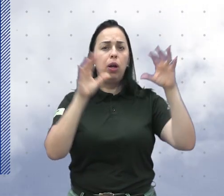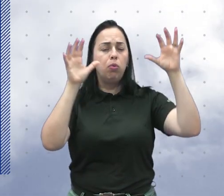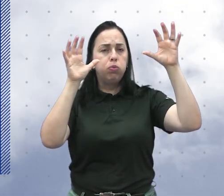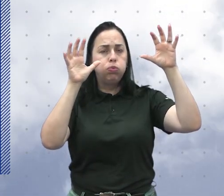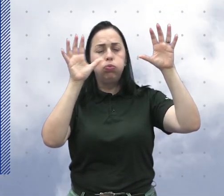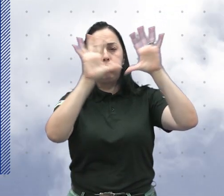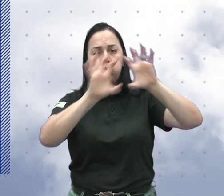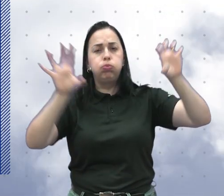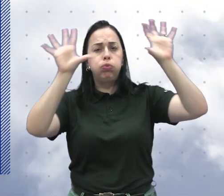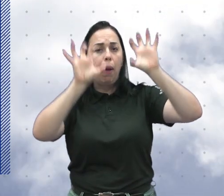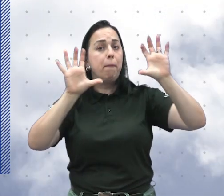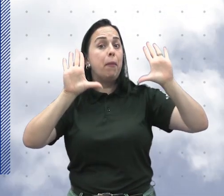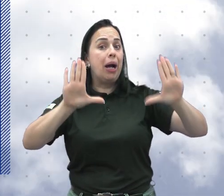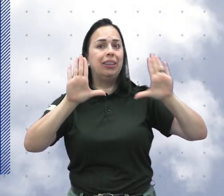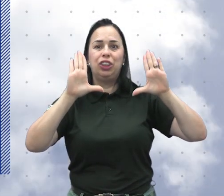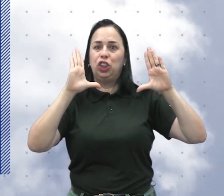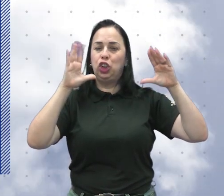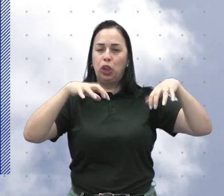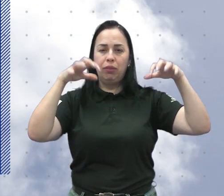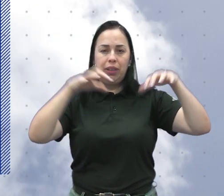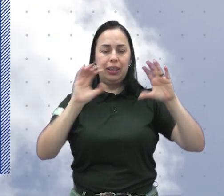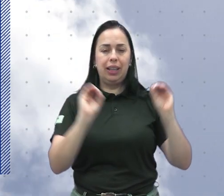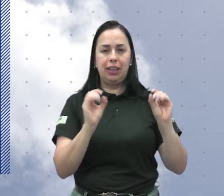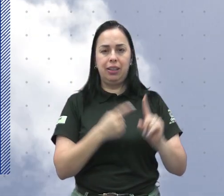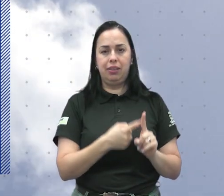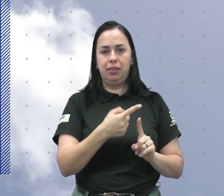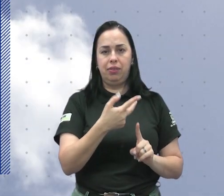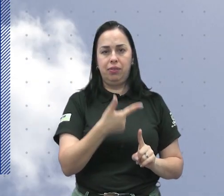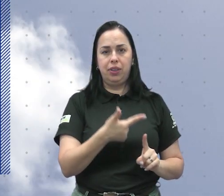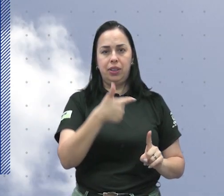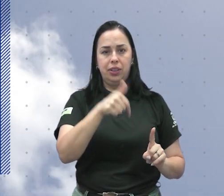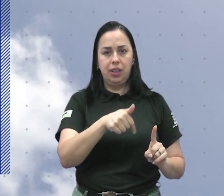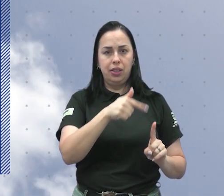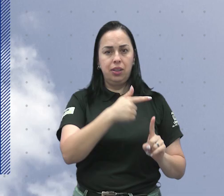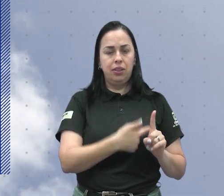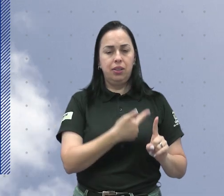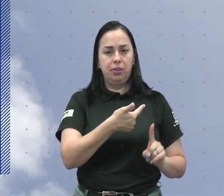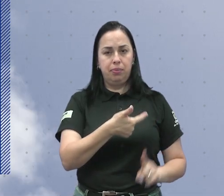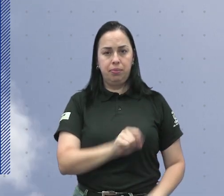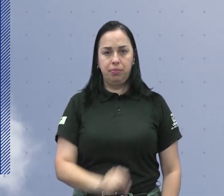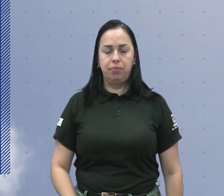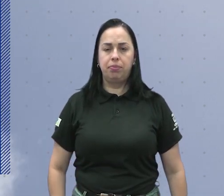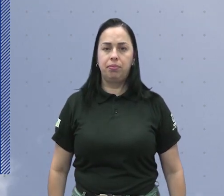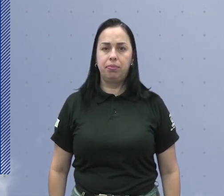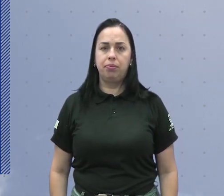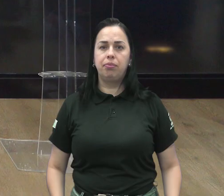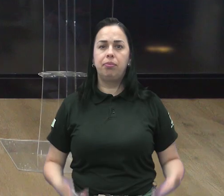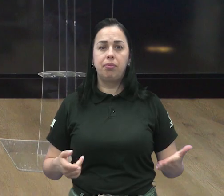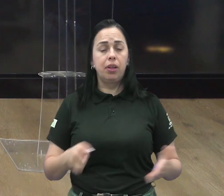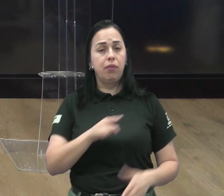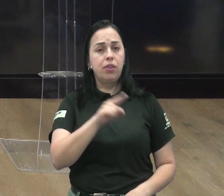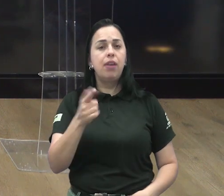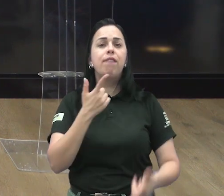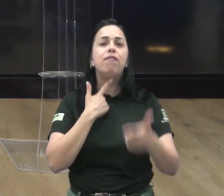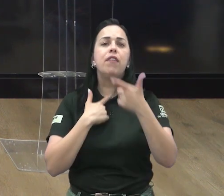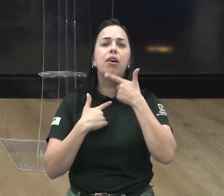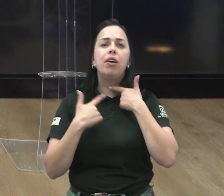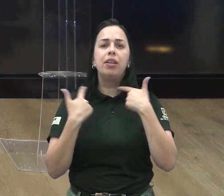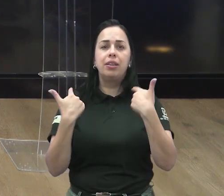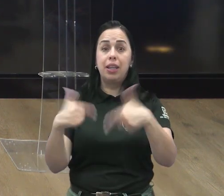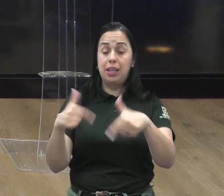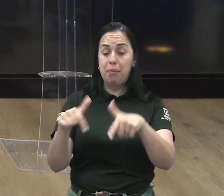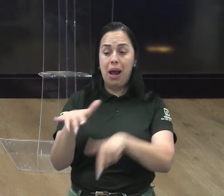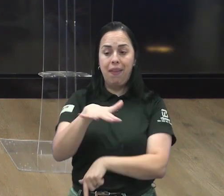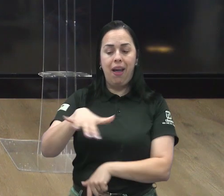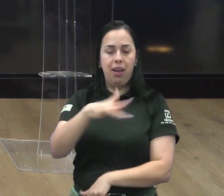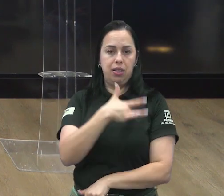de muitas nuvens, não chove. Máxima de 27 graus e mínima de 20. E se você deseja